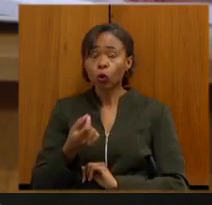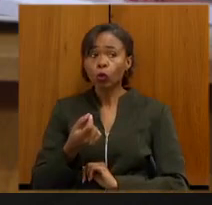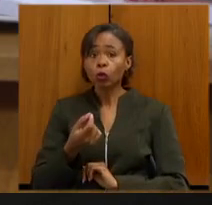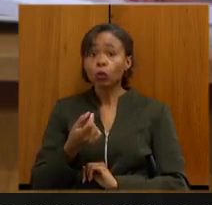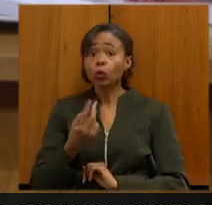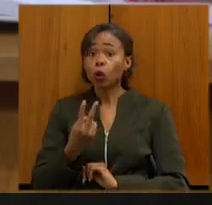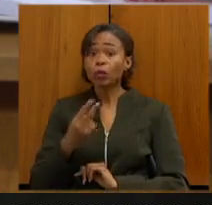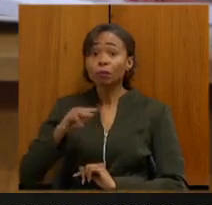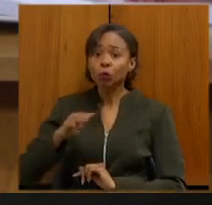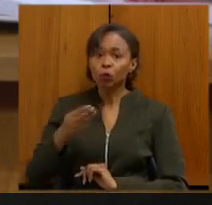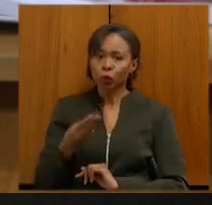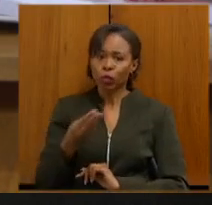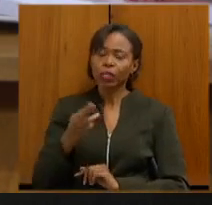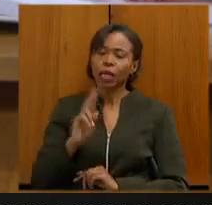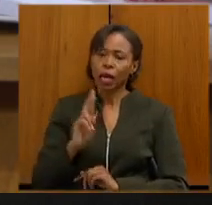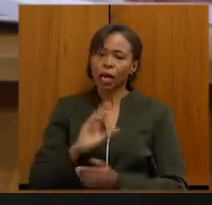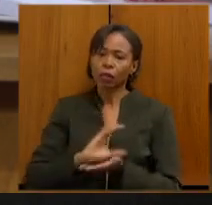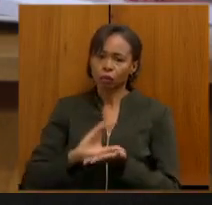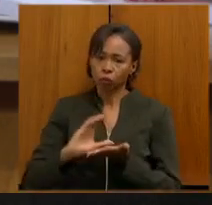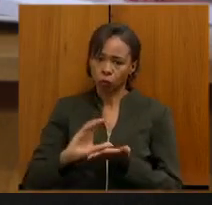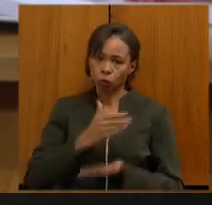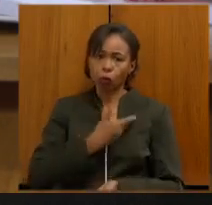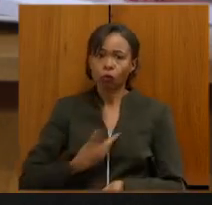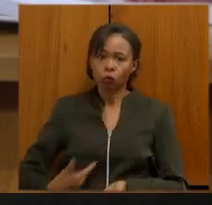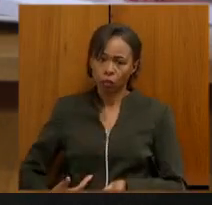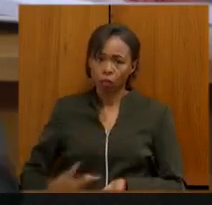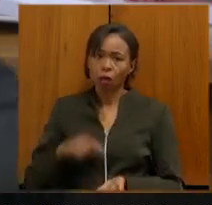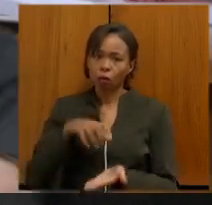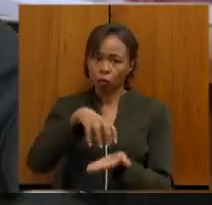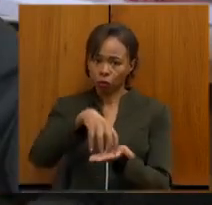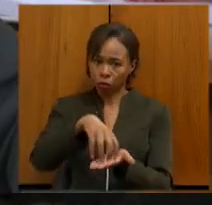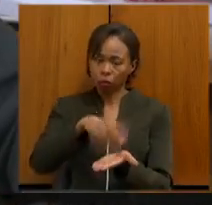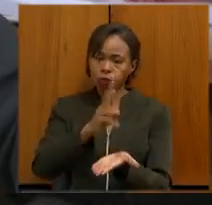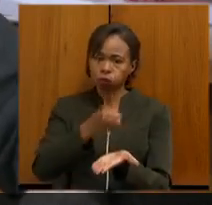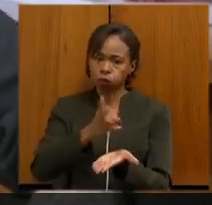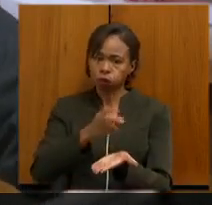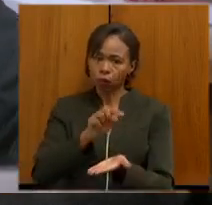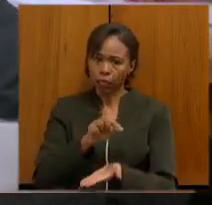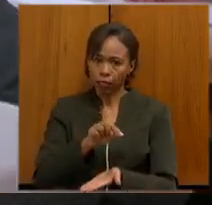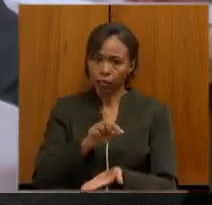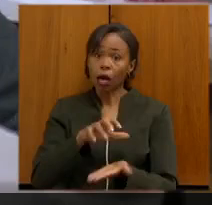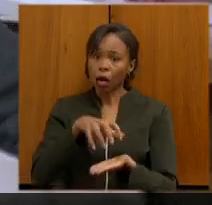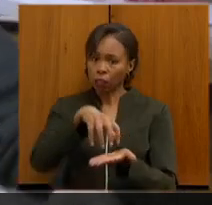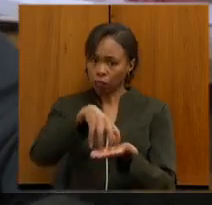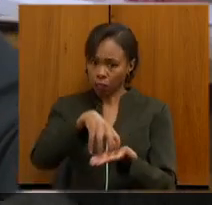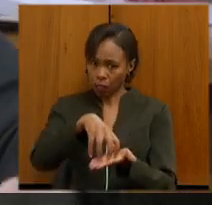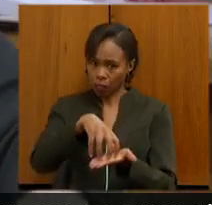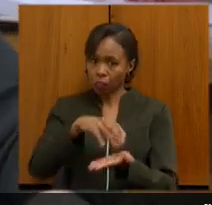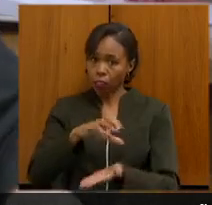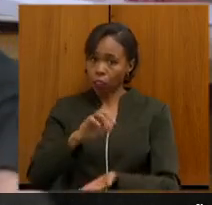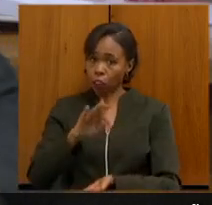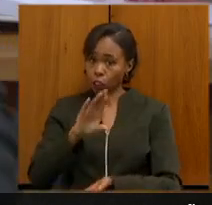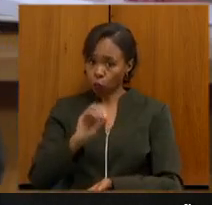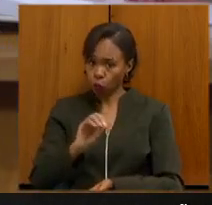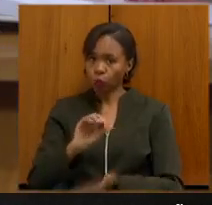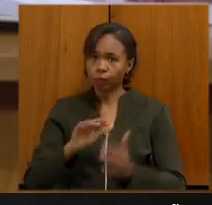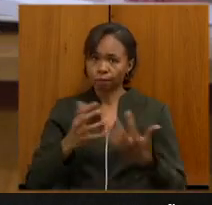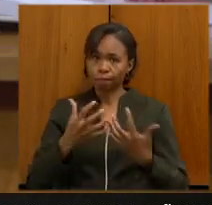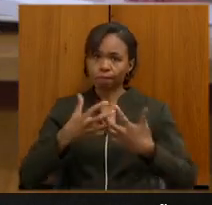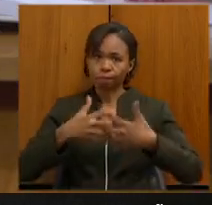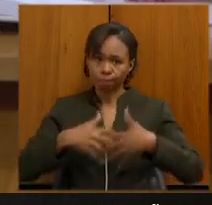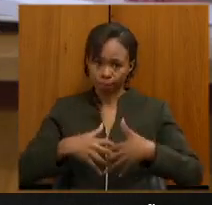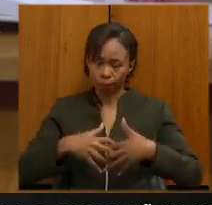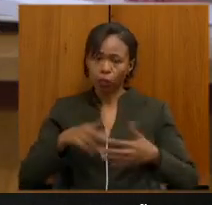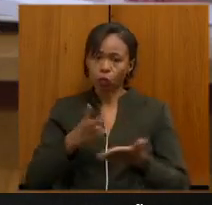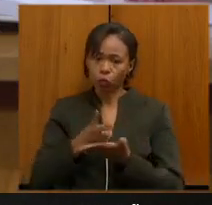com recursos do governo para manutenção do centro para frente então o centro tem atuação continua e agora com